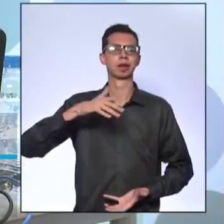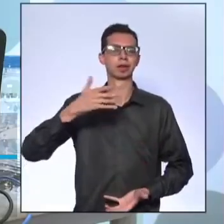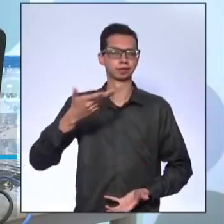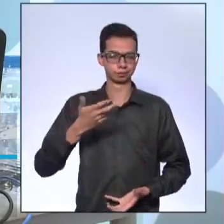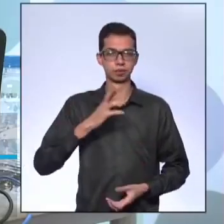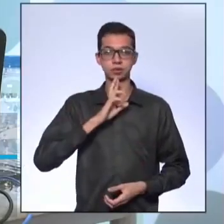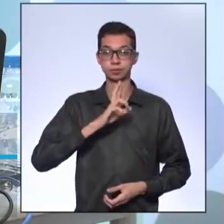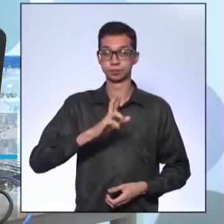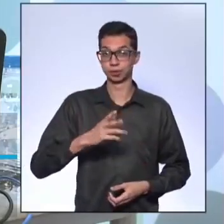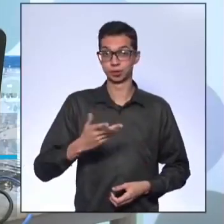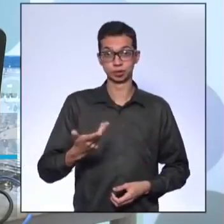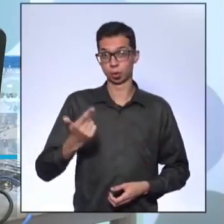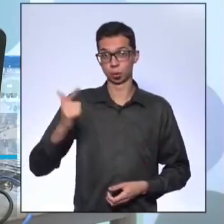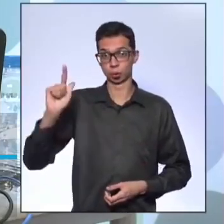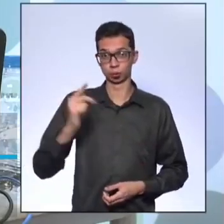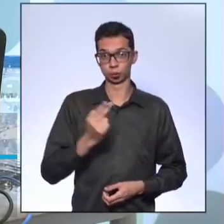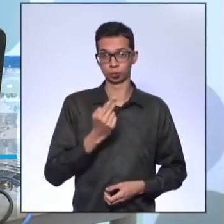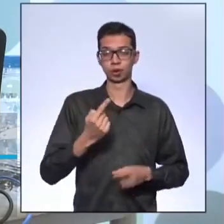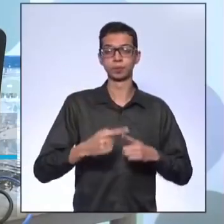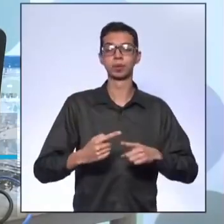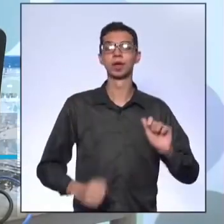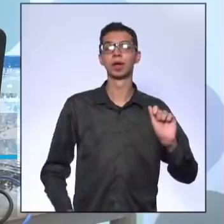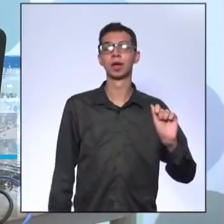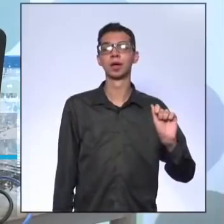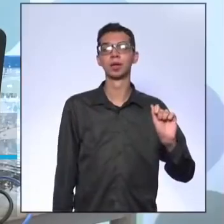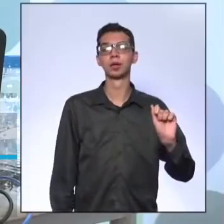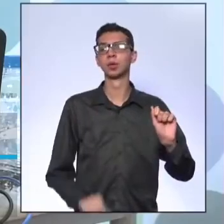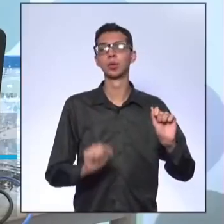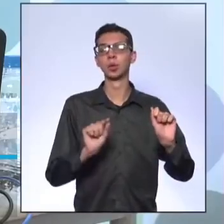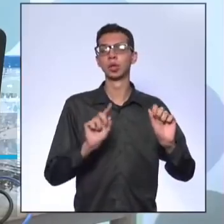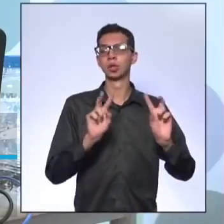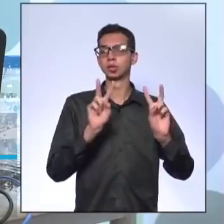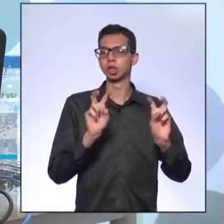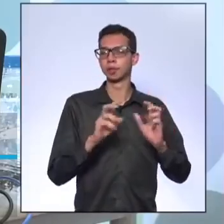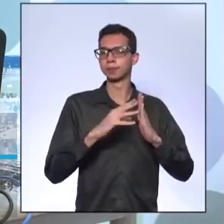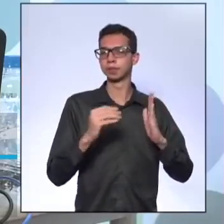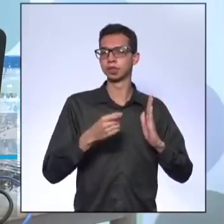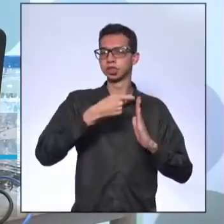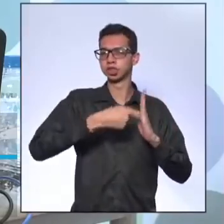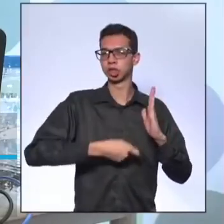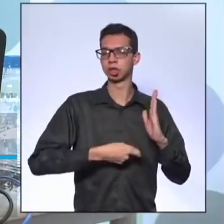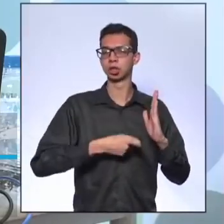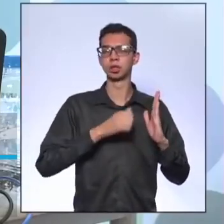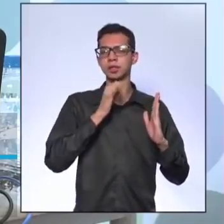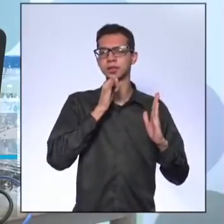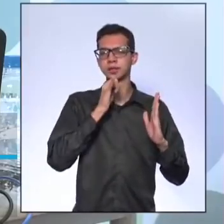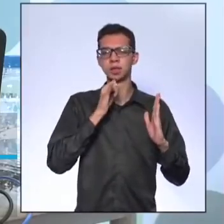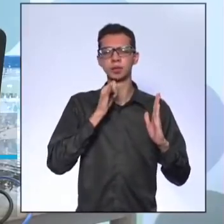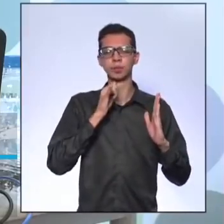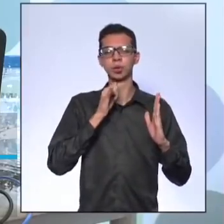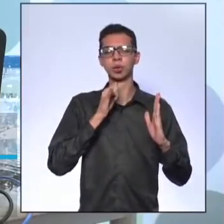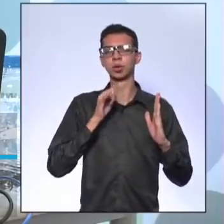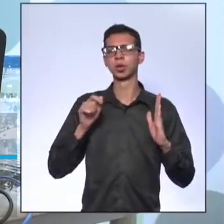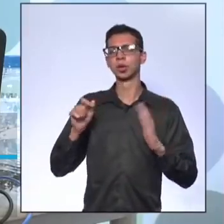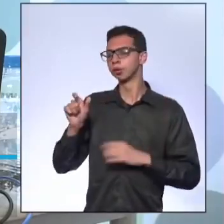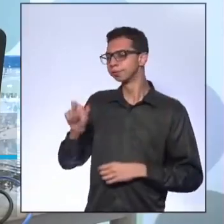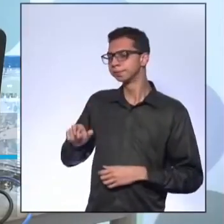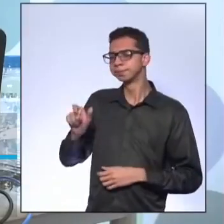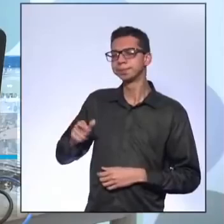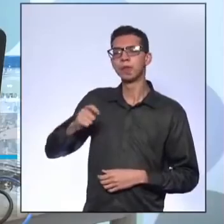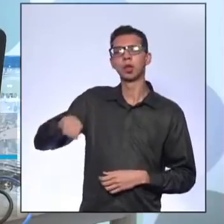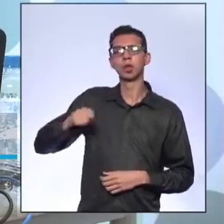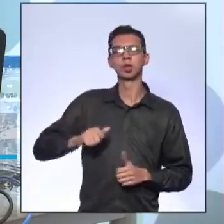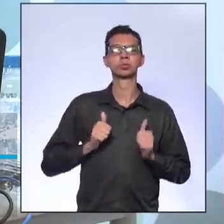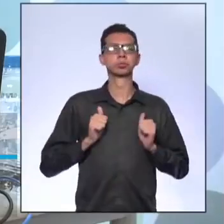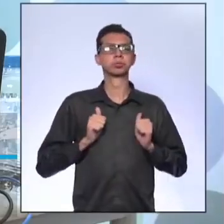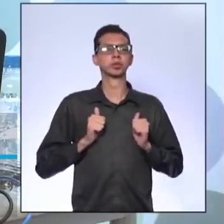Porque a letra A, o gênero textual em que o autor se mantém neutro, e por essa razão, você vai,